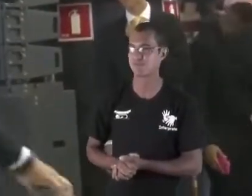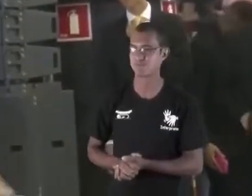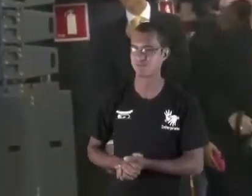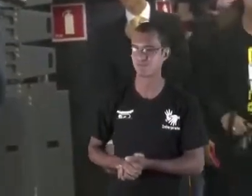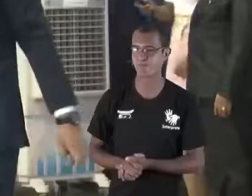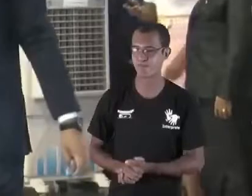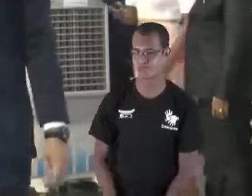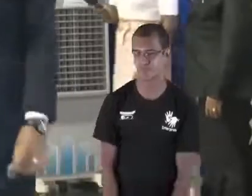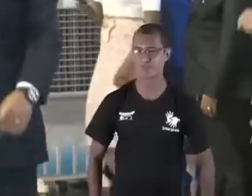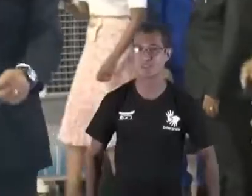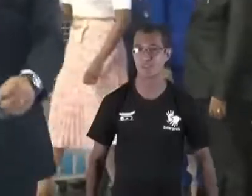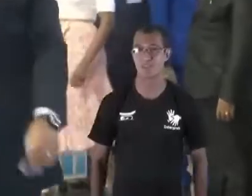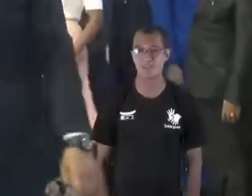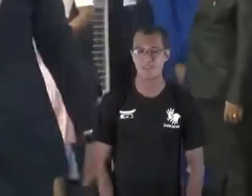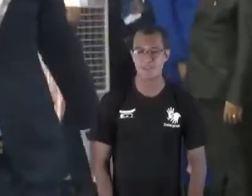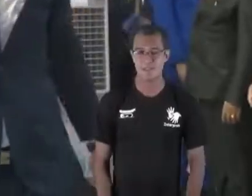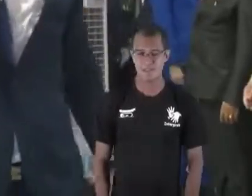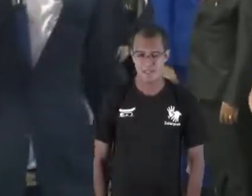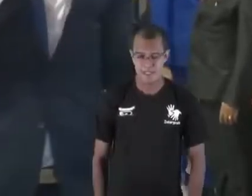Sulamita, dá lugar para Deus.